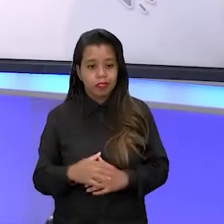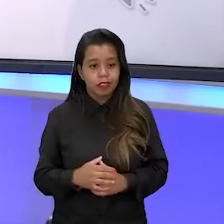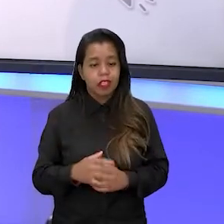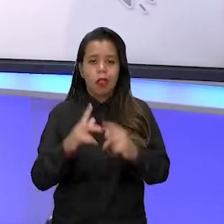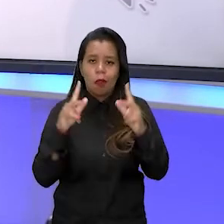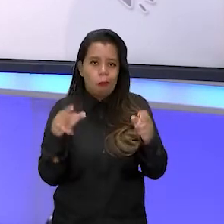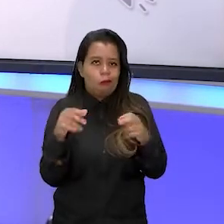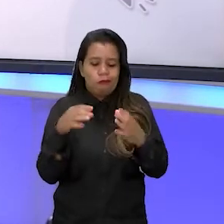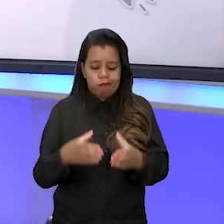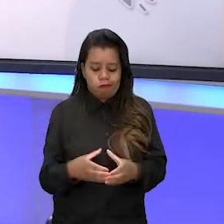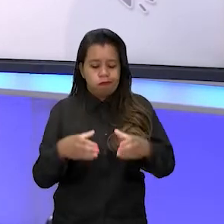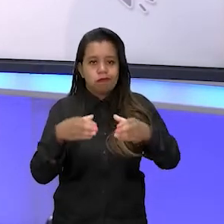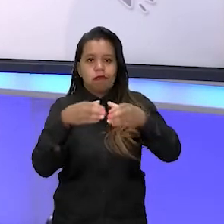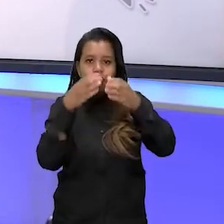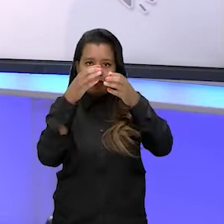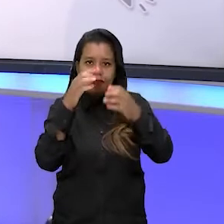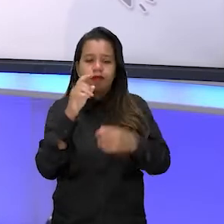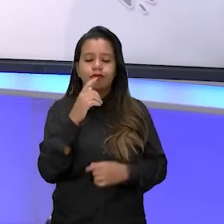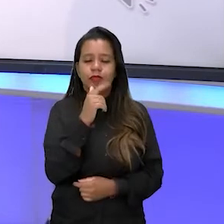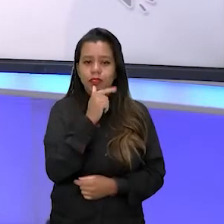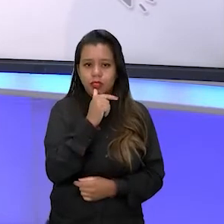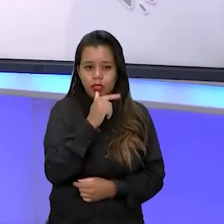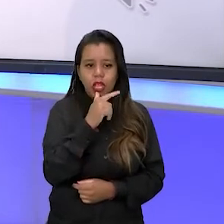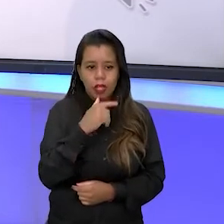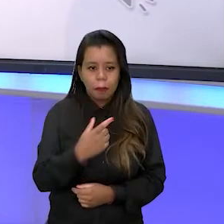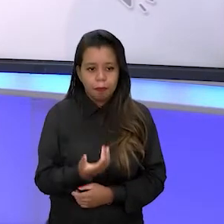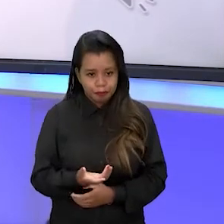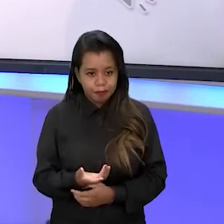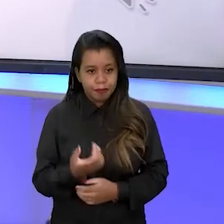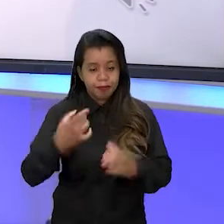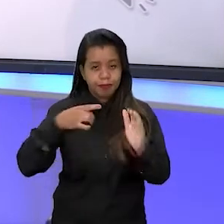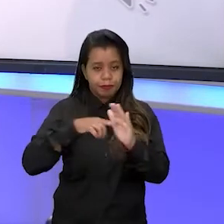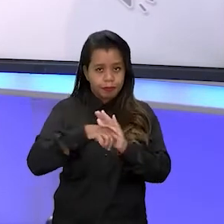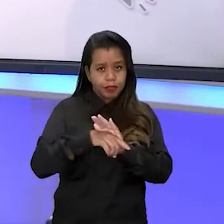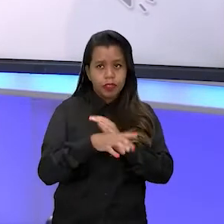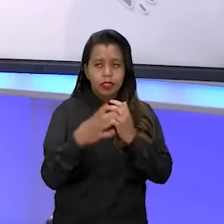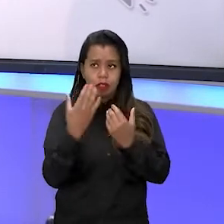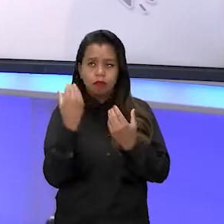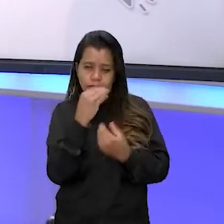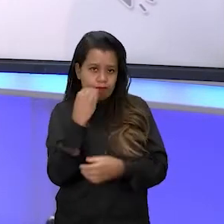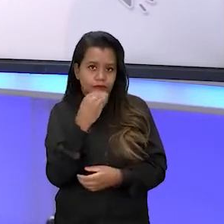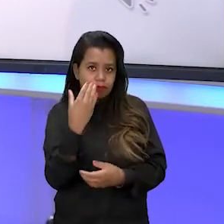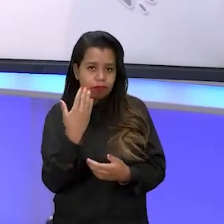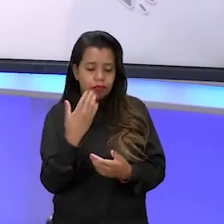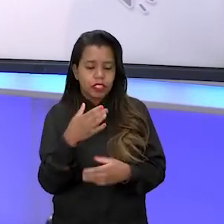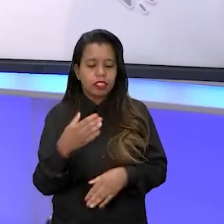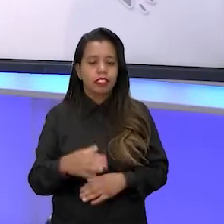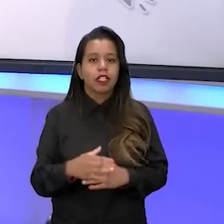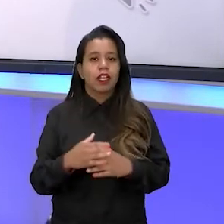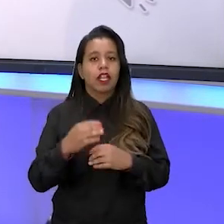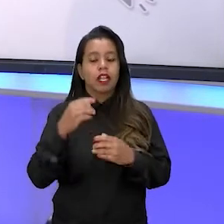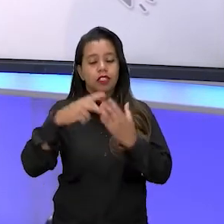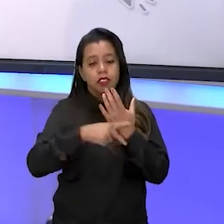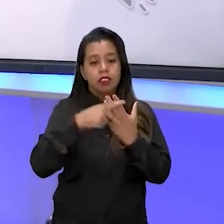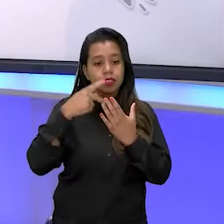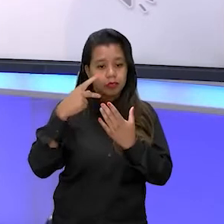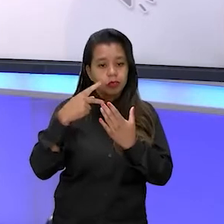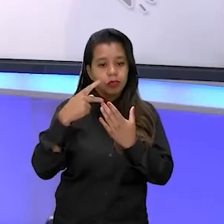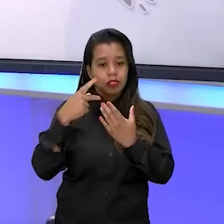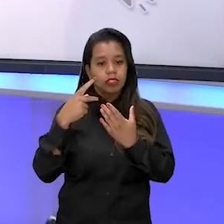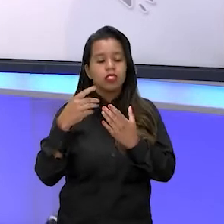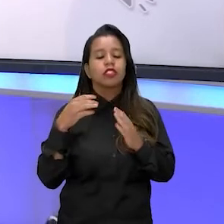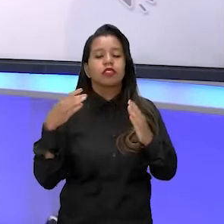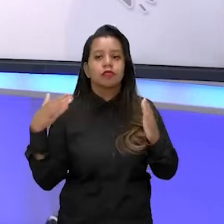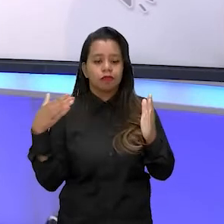garrafa PET quando está com água. Então, a gente está querendo aí aproveitar, né, esse projeto aí chamado litro de luz